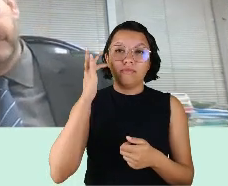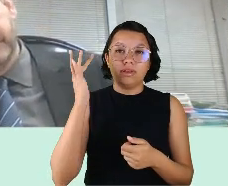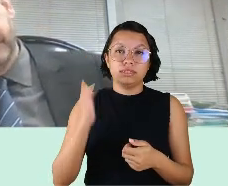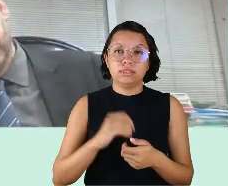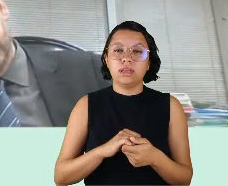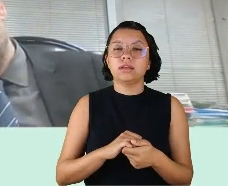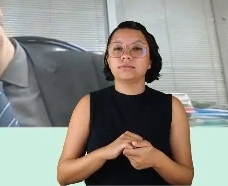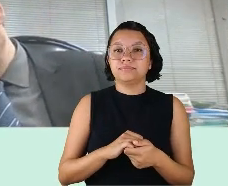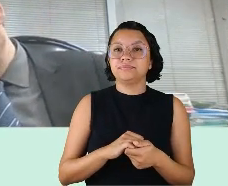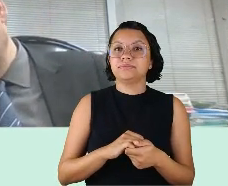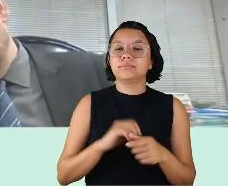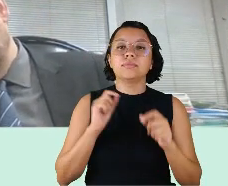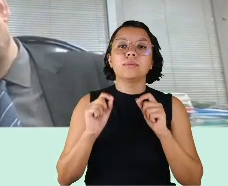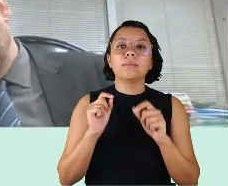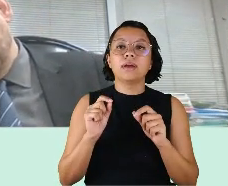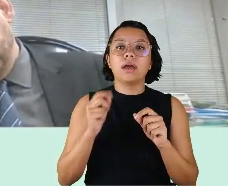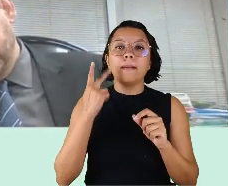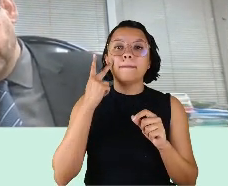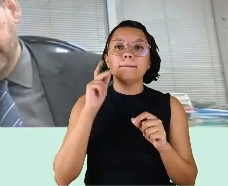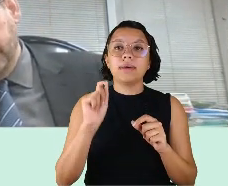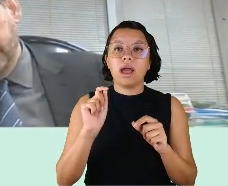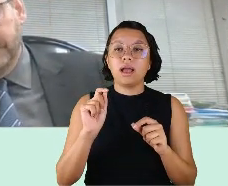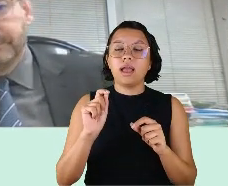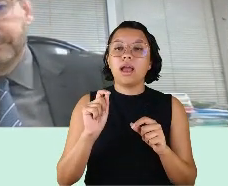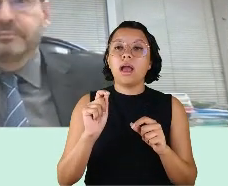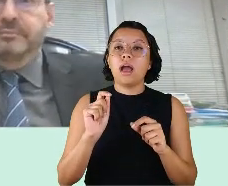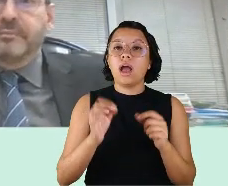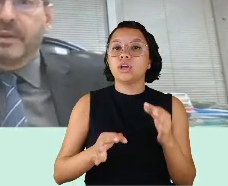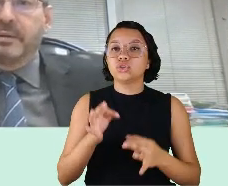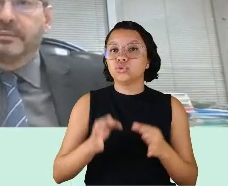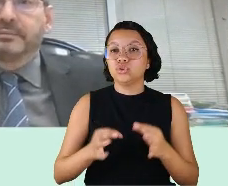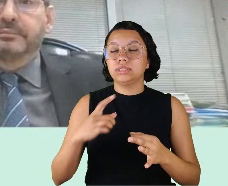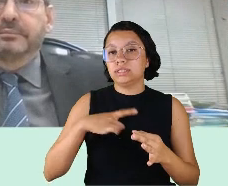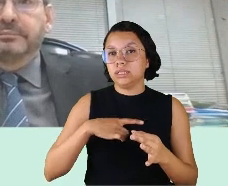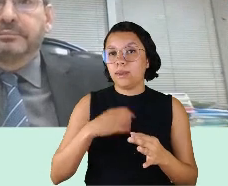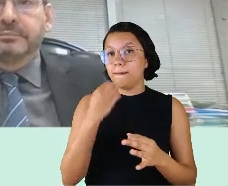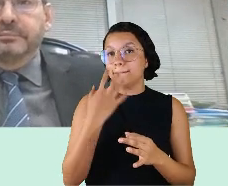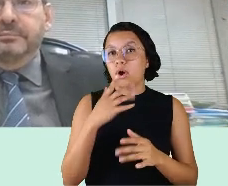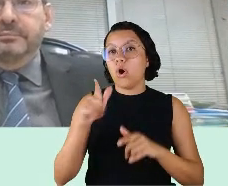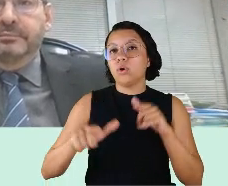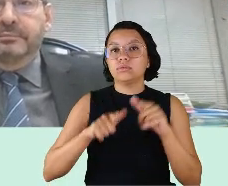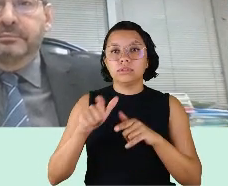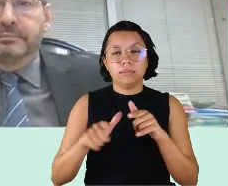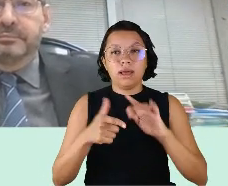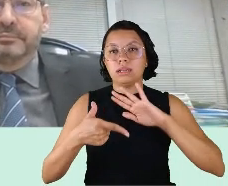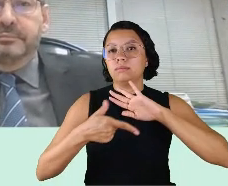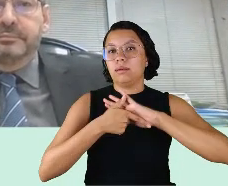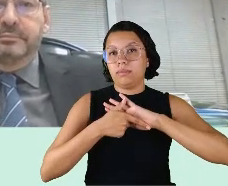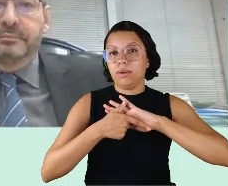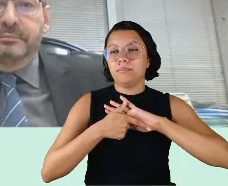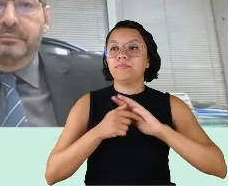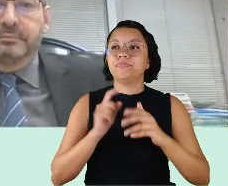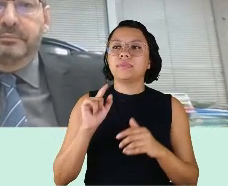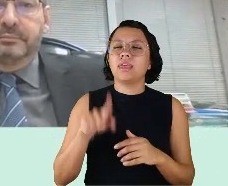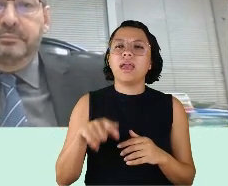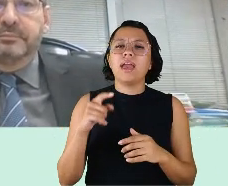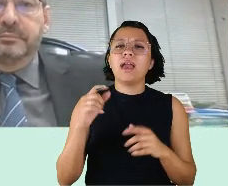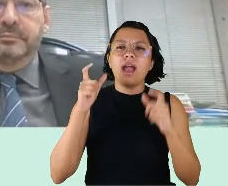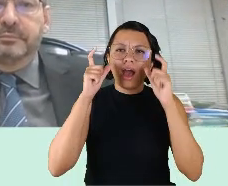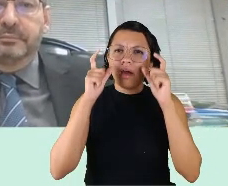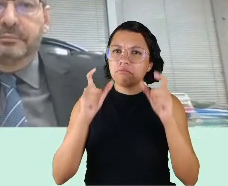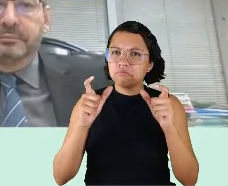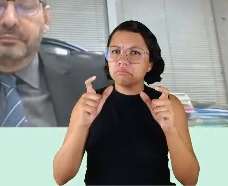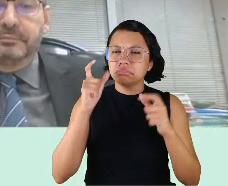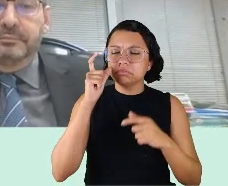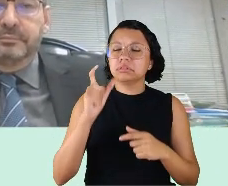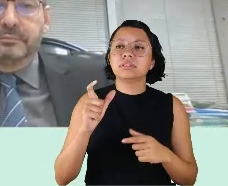sempre facilitado para que a justiça desempenhe bem o seu papel. E é incrível,